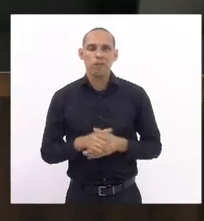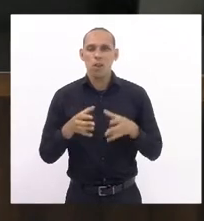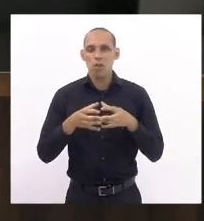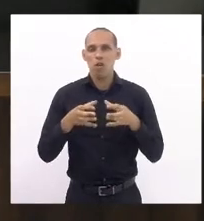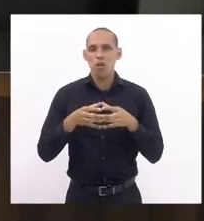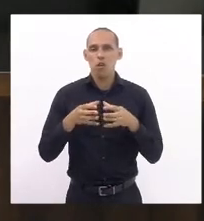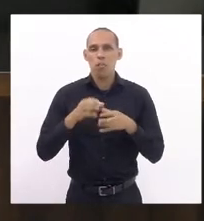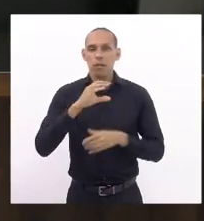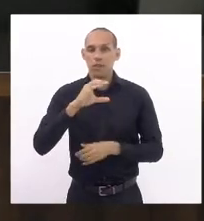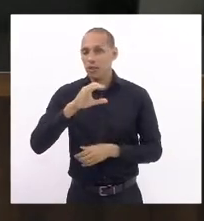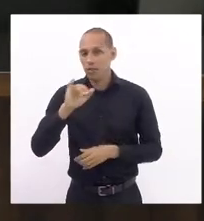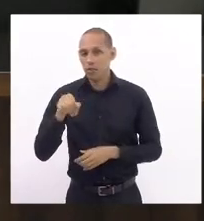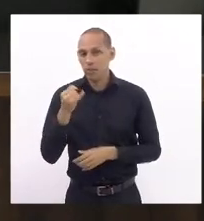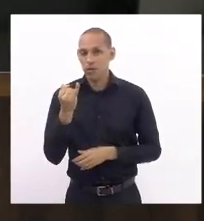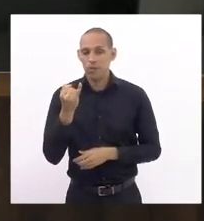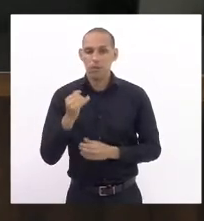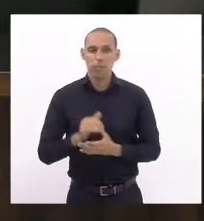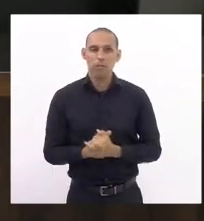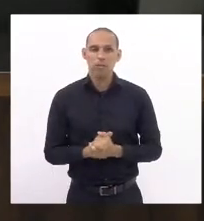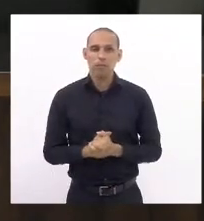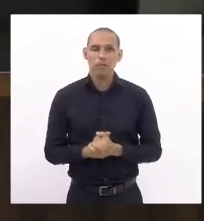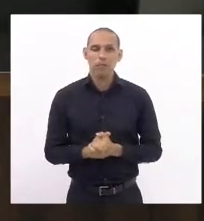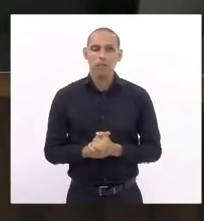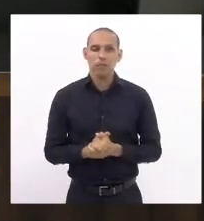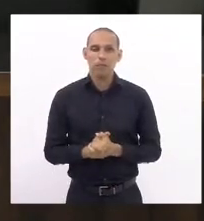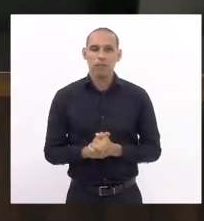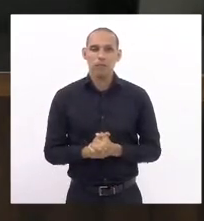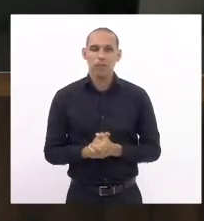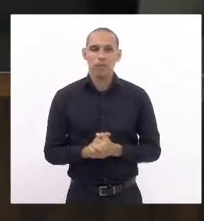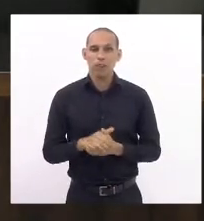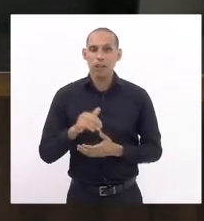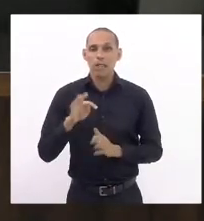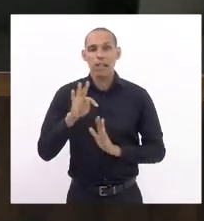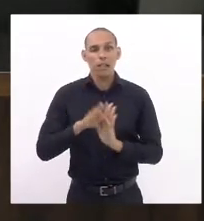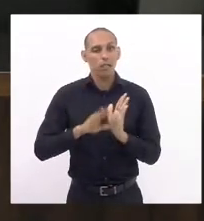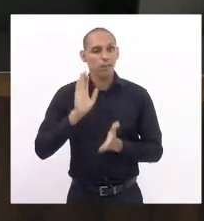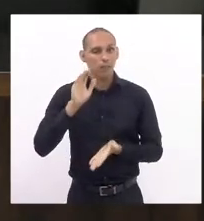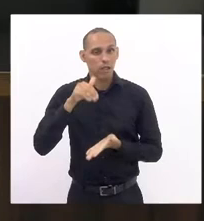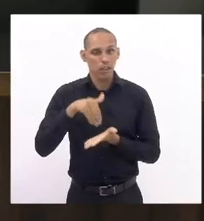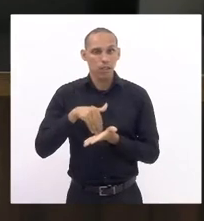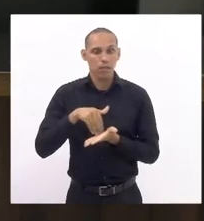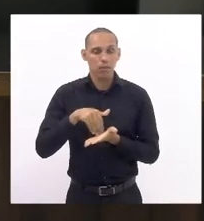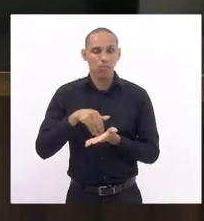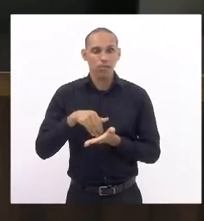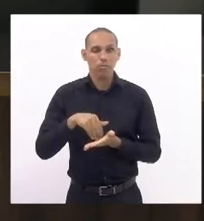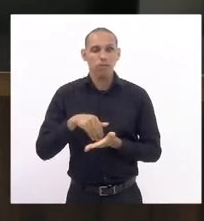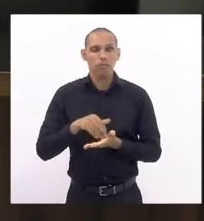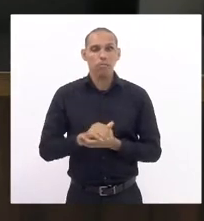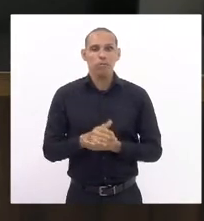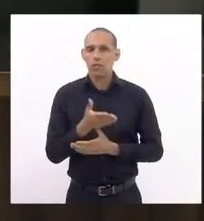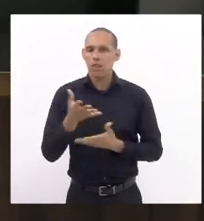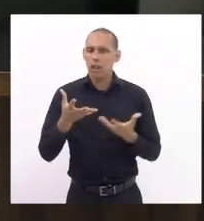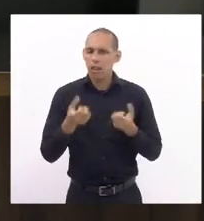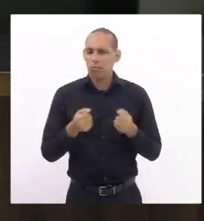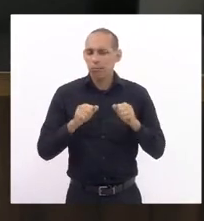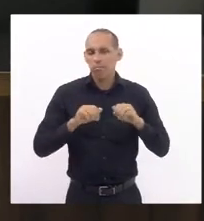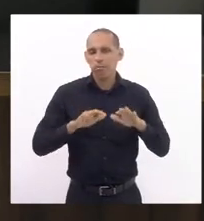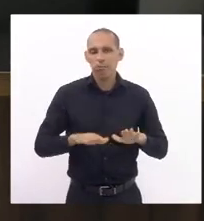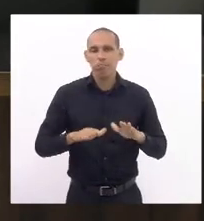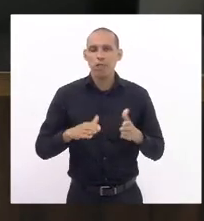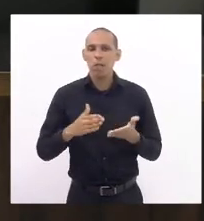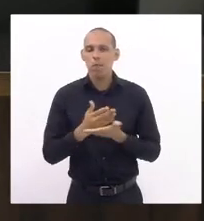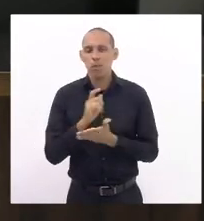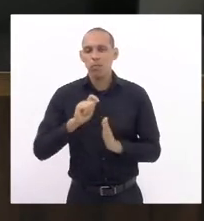de Constituição e Justiça. Senhores, com forma final de redação que a presidência defere. Senhores que aprovam, mereçam como estão aprovados,